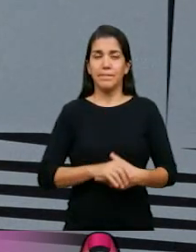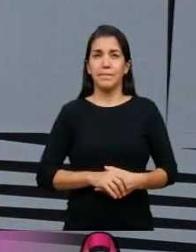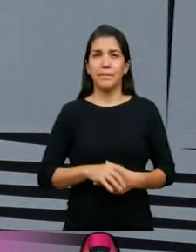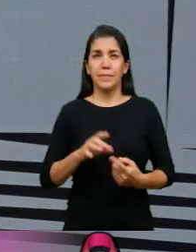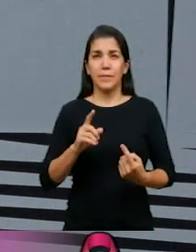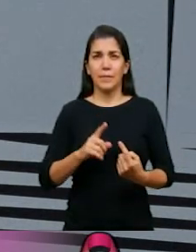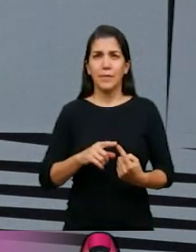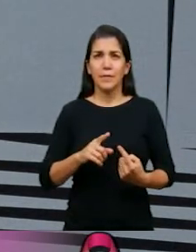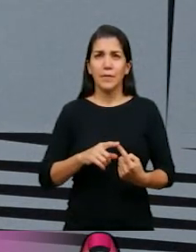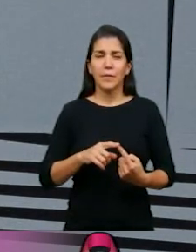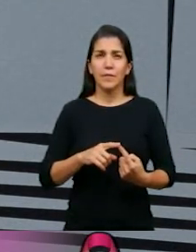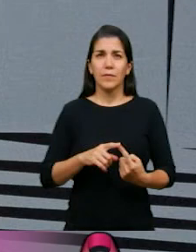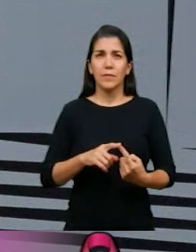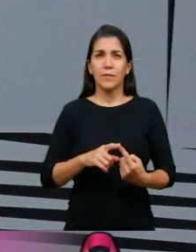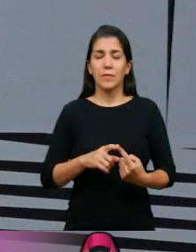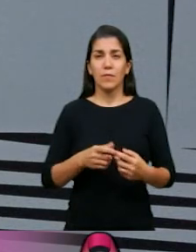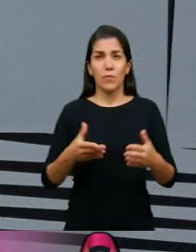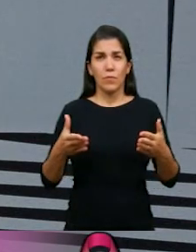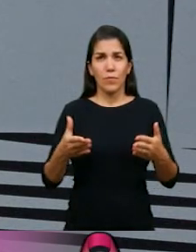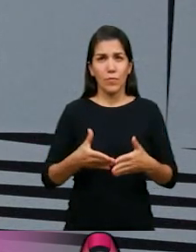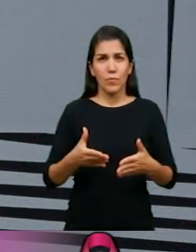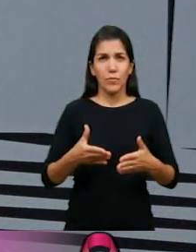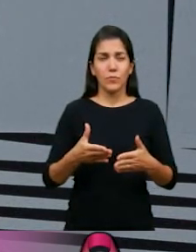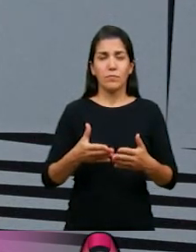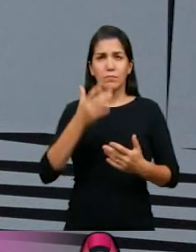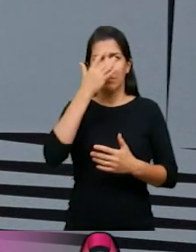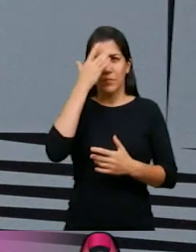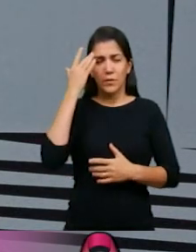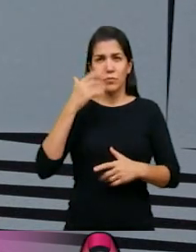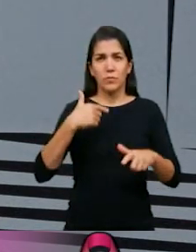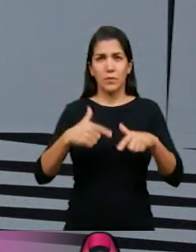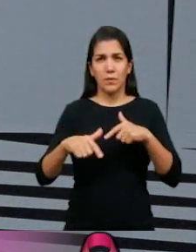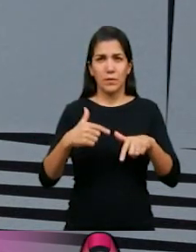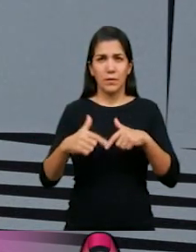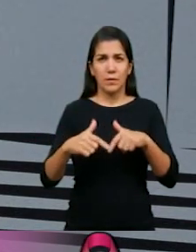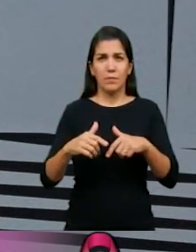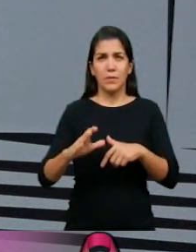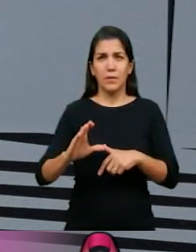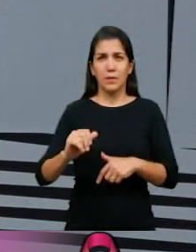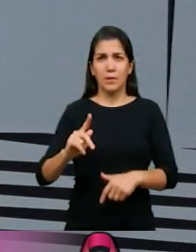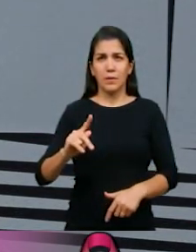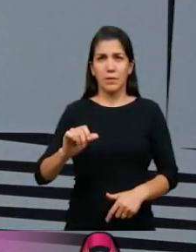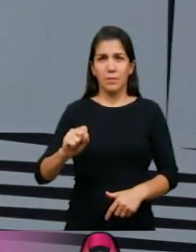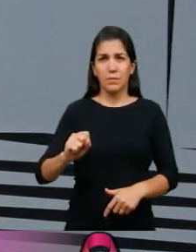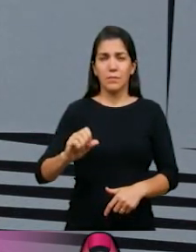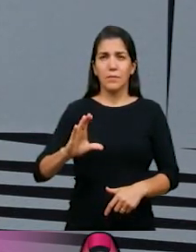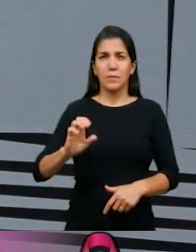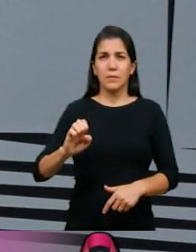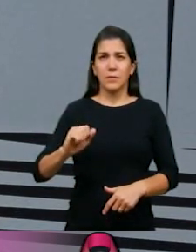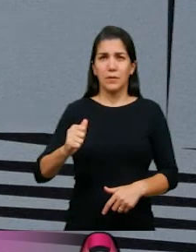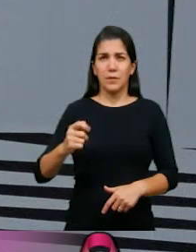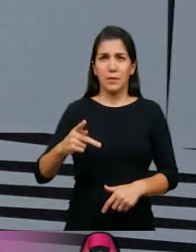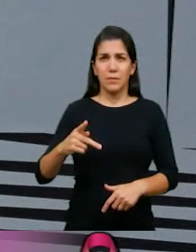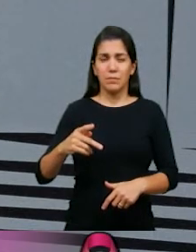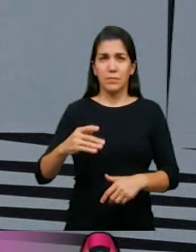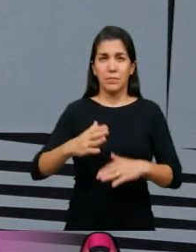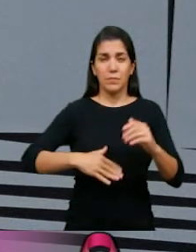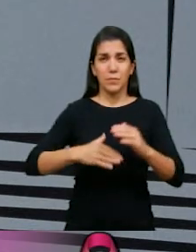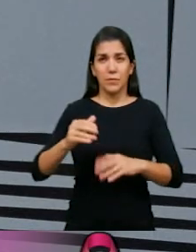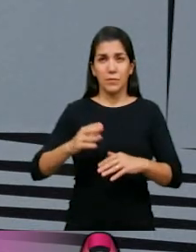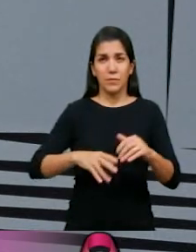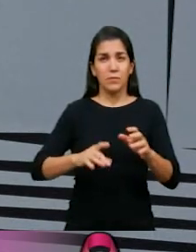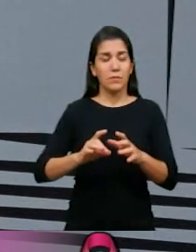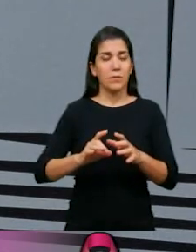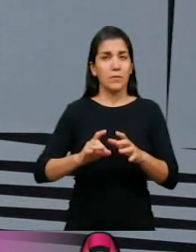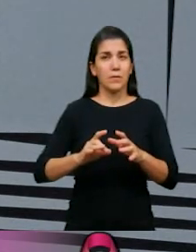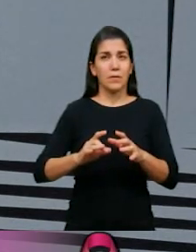1. Qual é a atual situação de recursos humanos no CAPES e no CEAPES, incluindo o número de profissionais disponíveis,